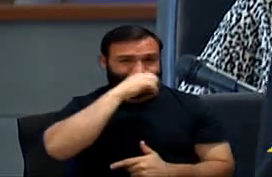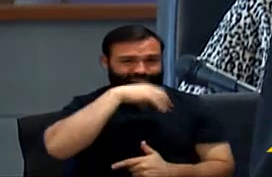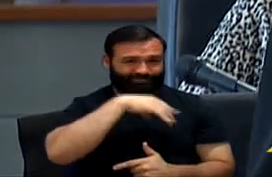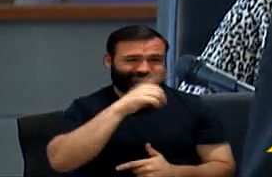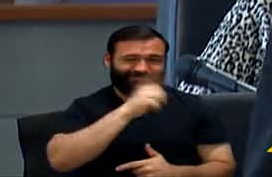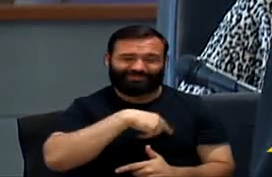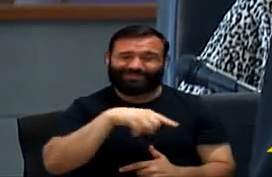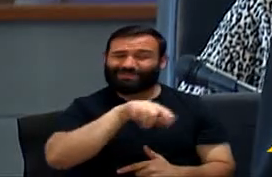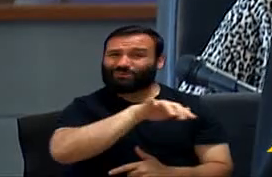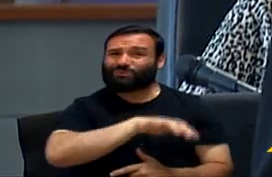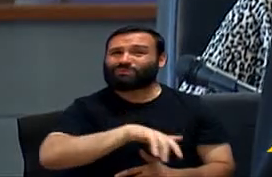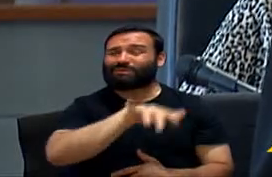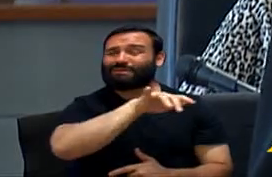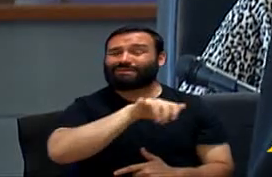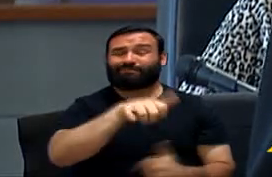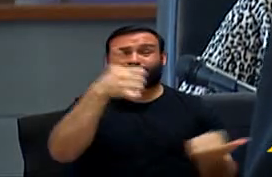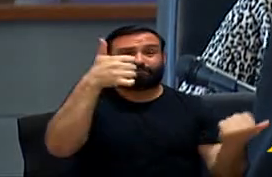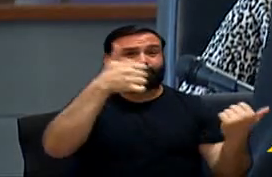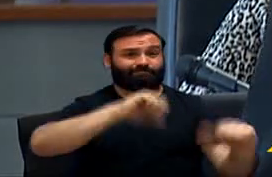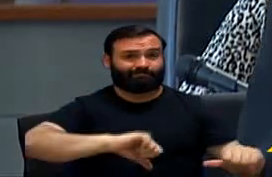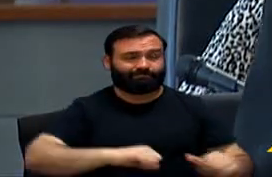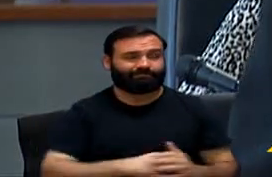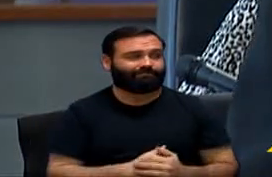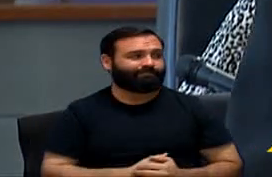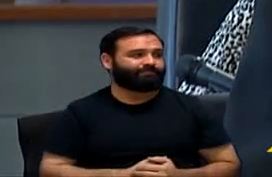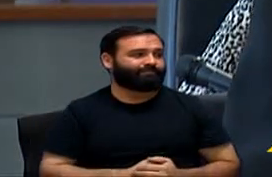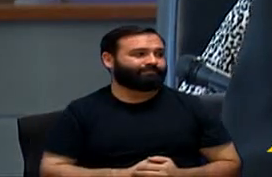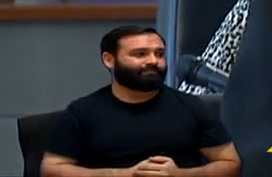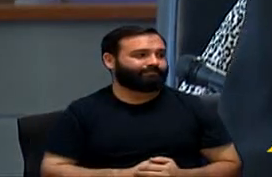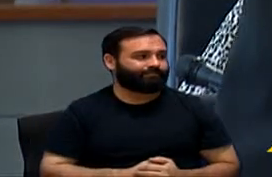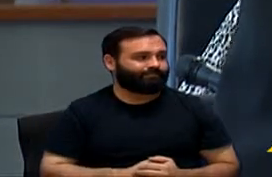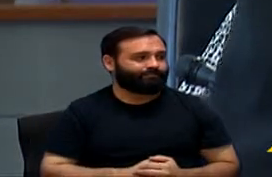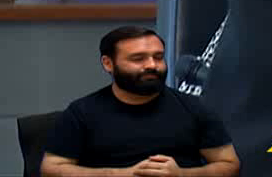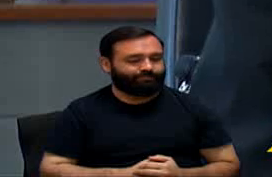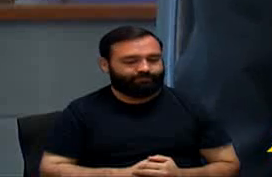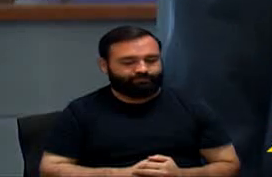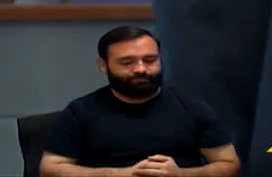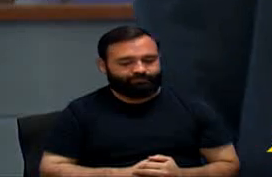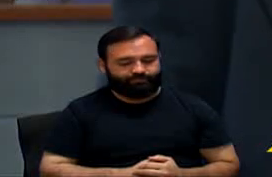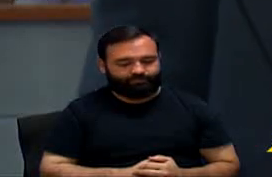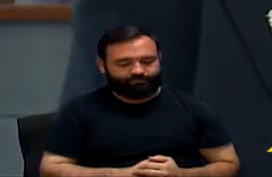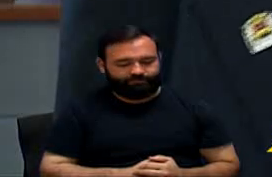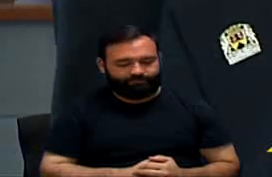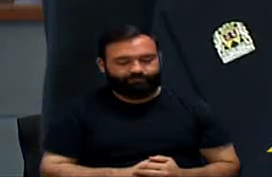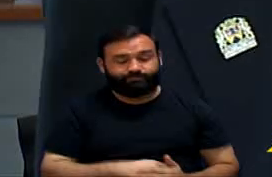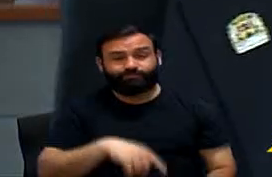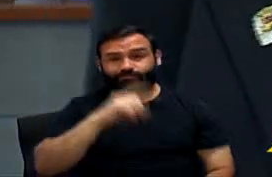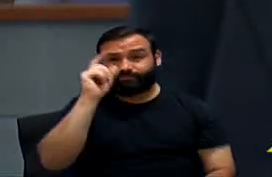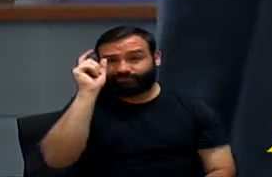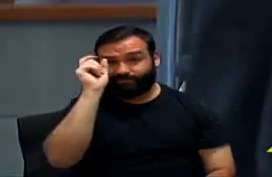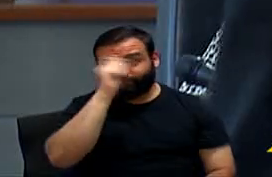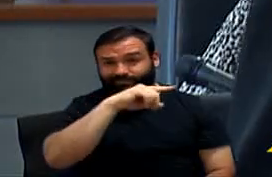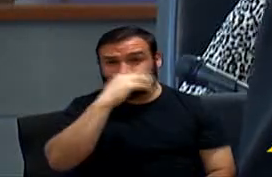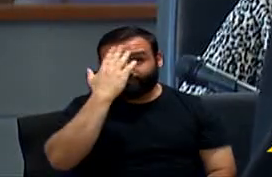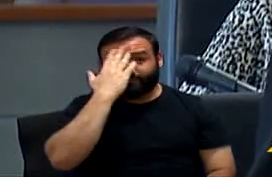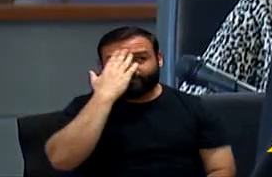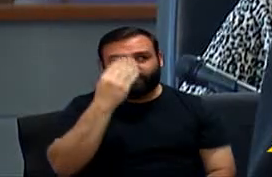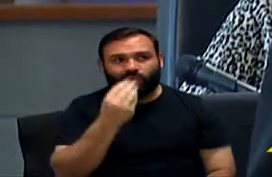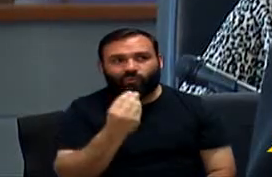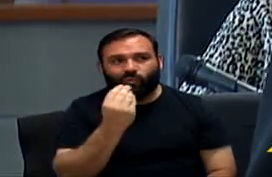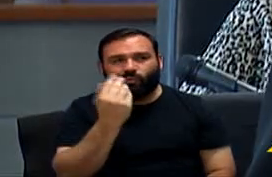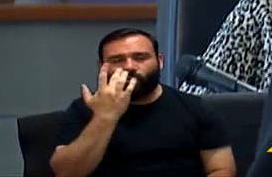praga Urbana Olha é uma eh é difícil entender como é que